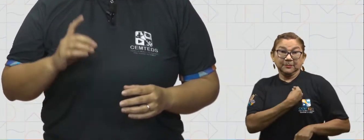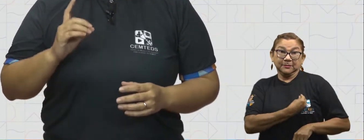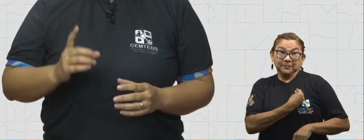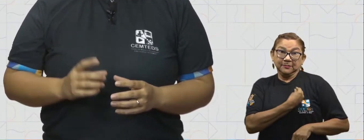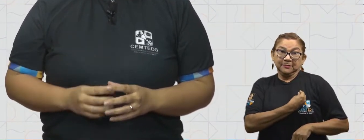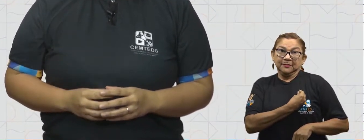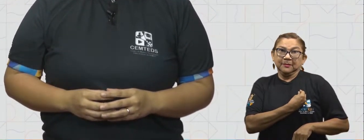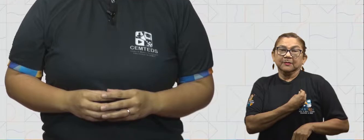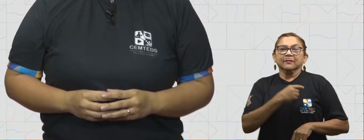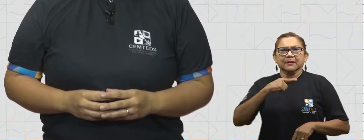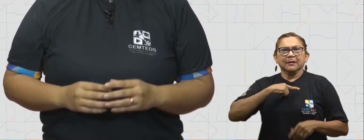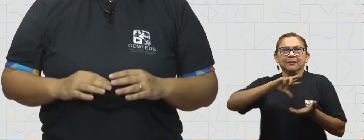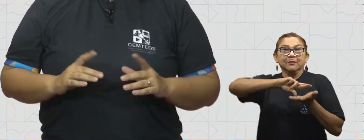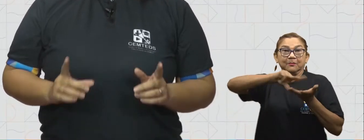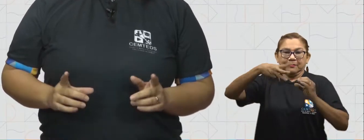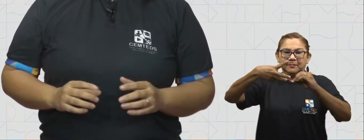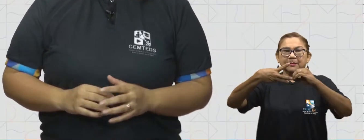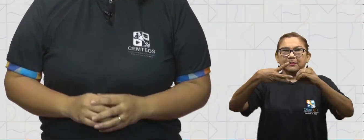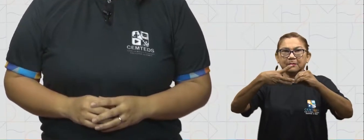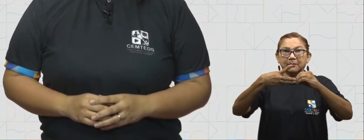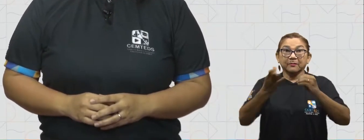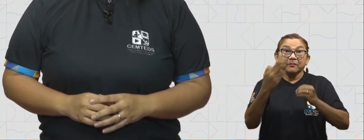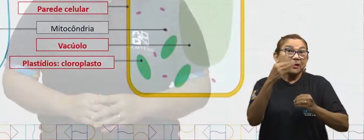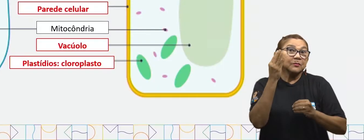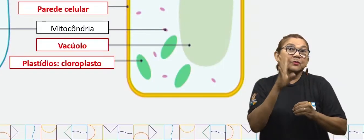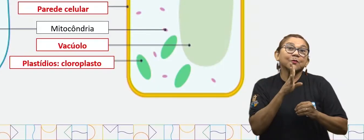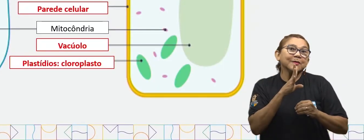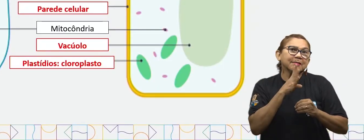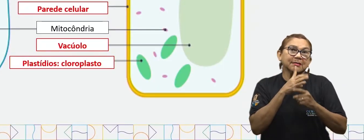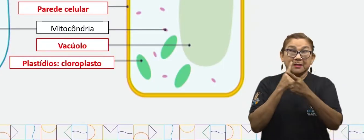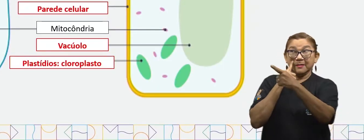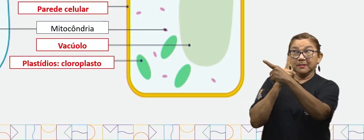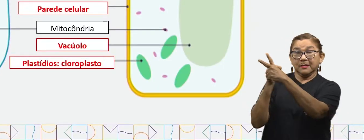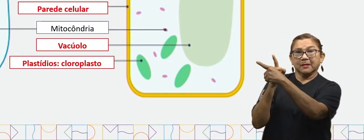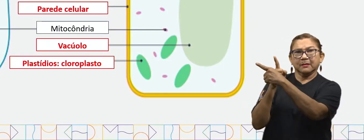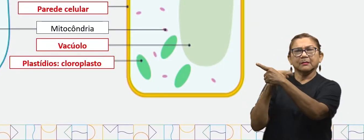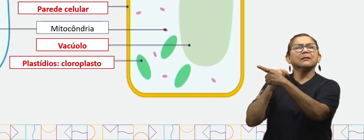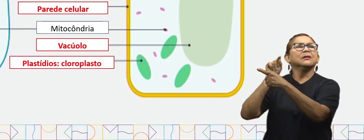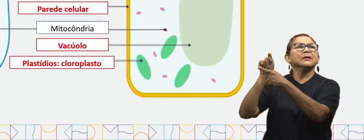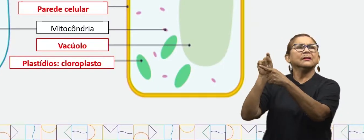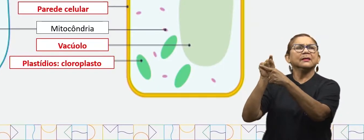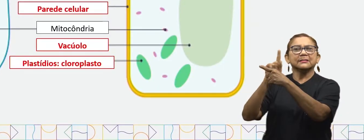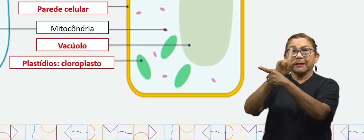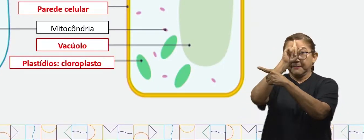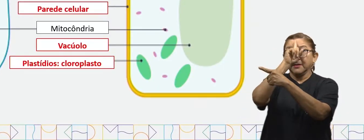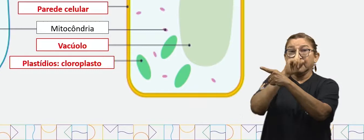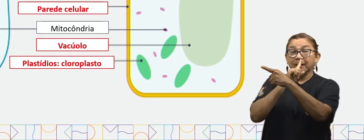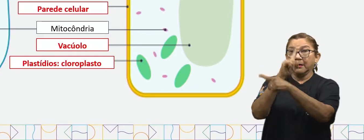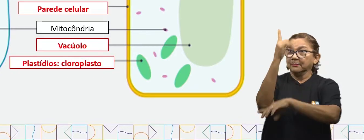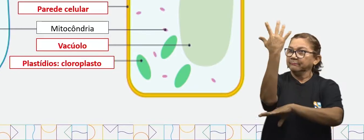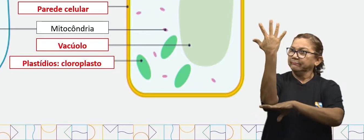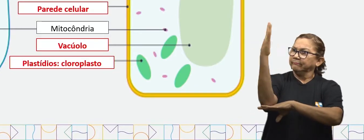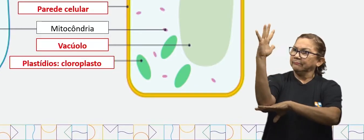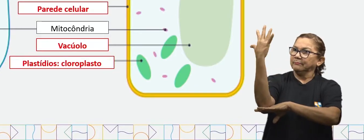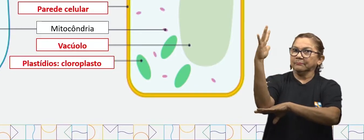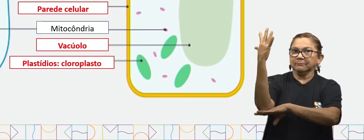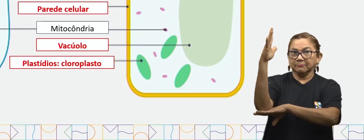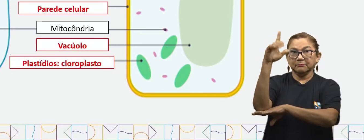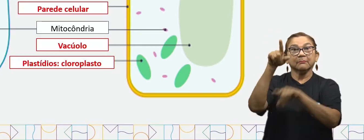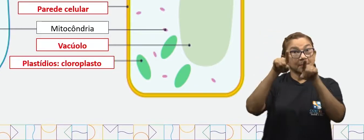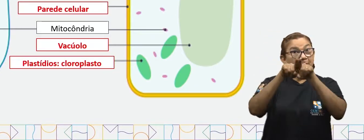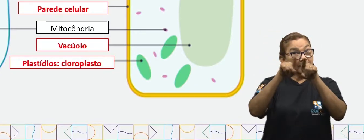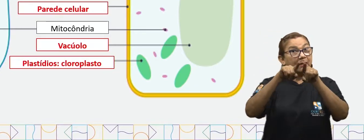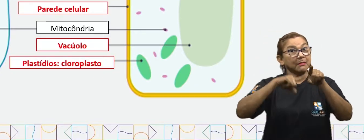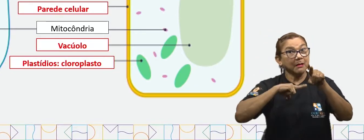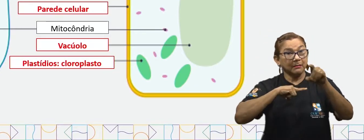células. Vamos conhecer as células de alguns seres vivos? As plantas e algas possuem suas células,